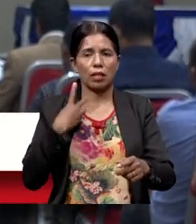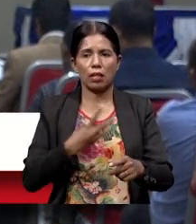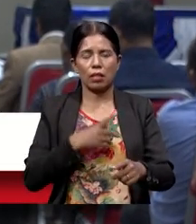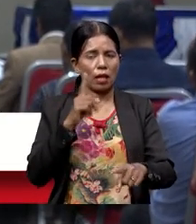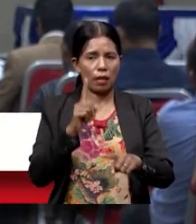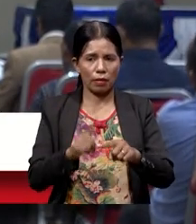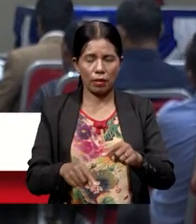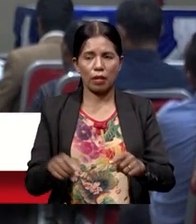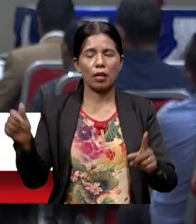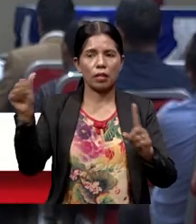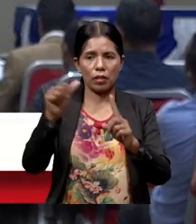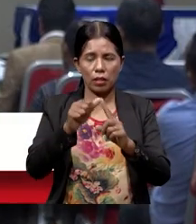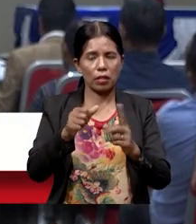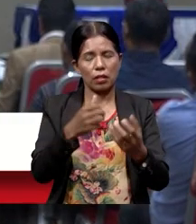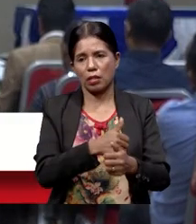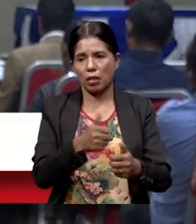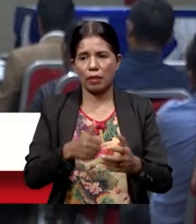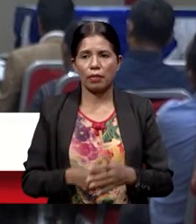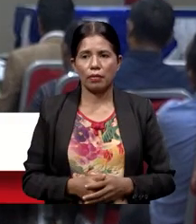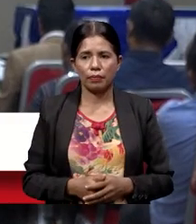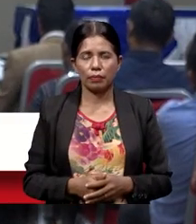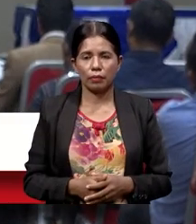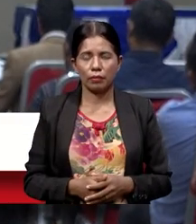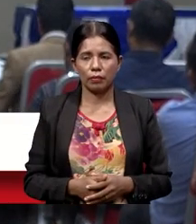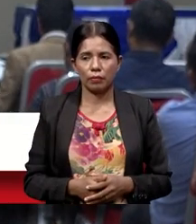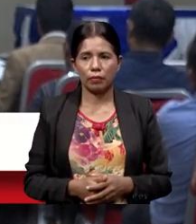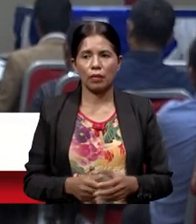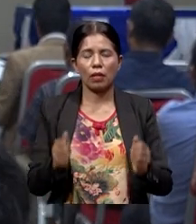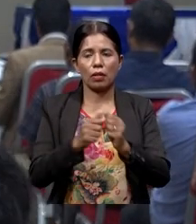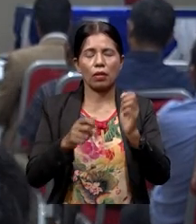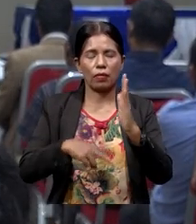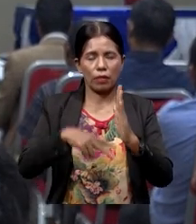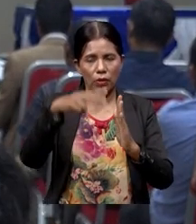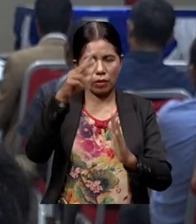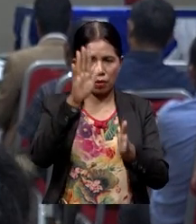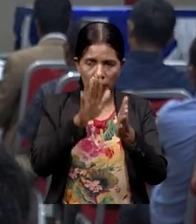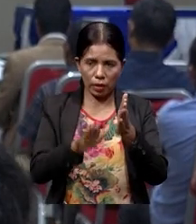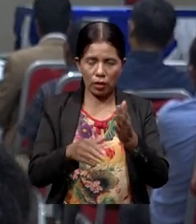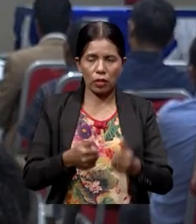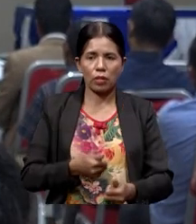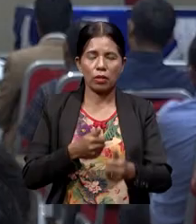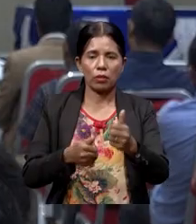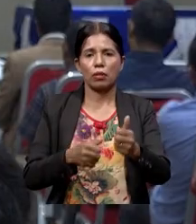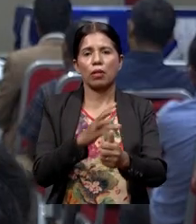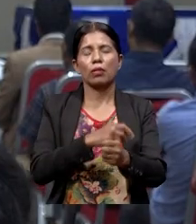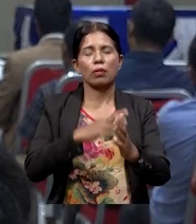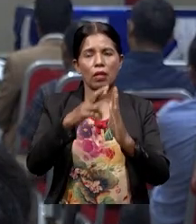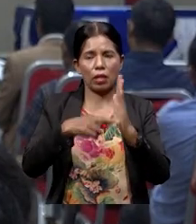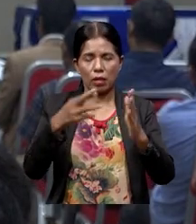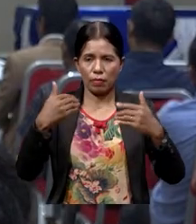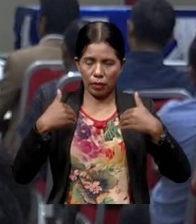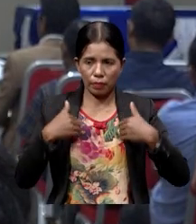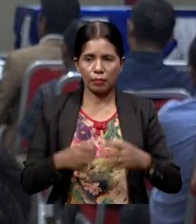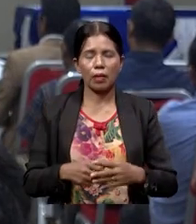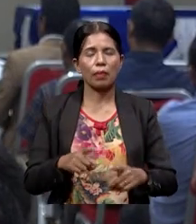bele atinge standard balu, a o valor na be ki los tuir standard na be iha,